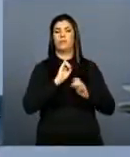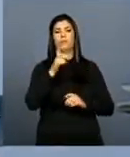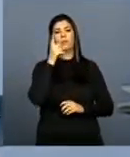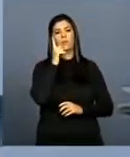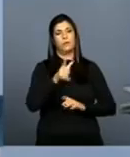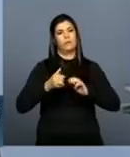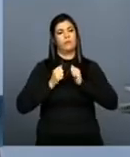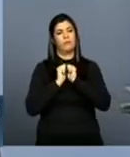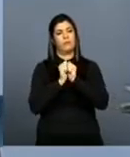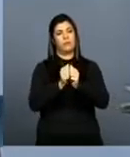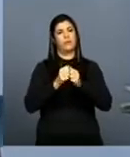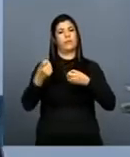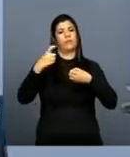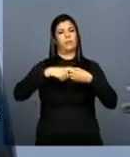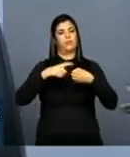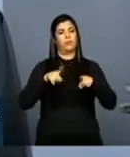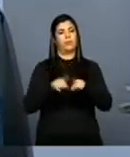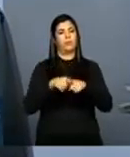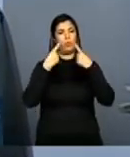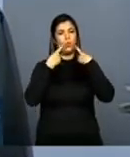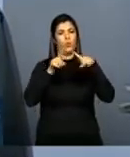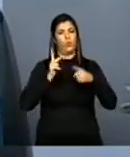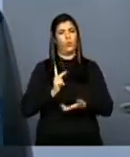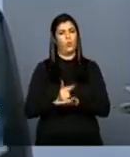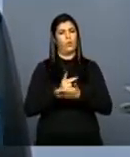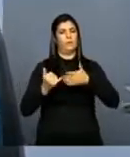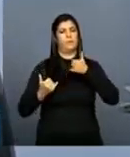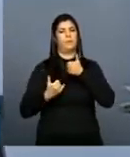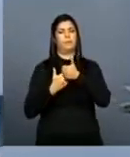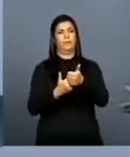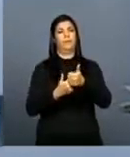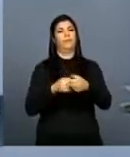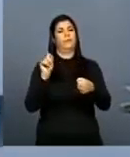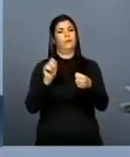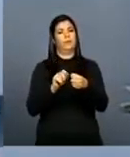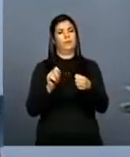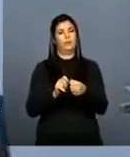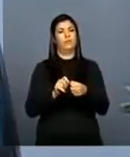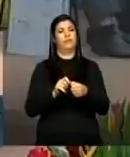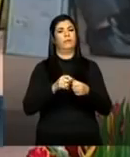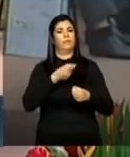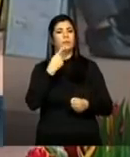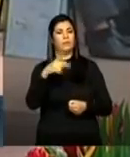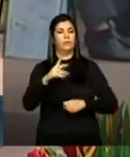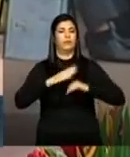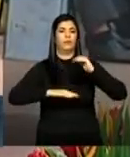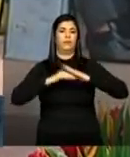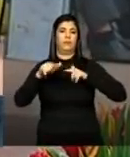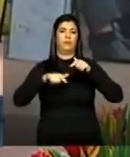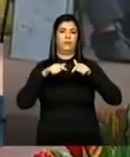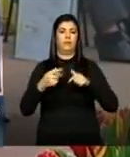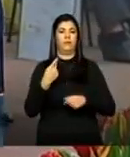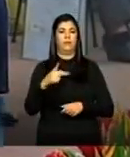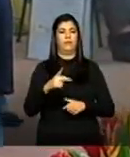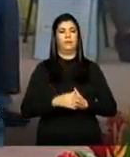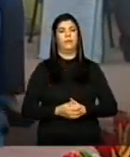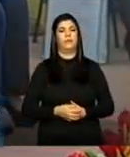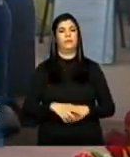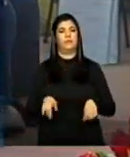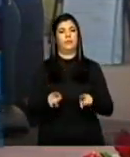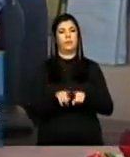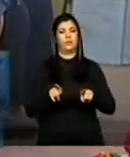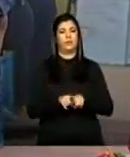a parceria, com a crítica permanente, com apoio e com a execução de excelência que vocês fazem.